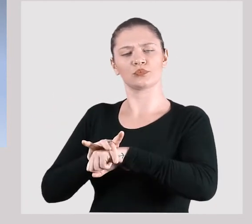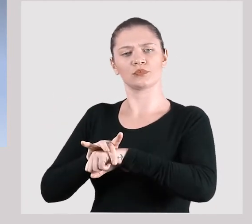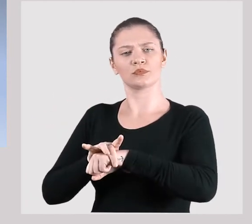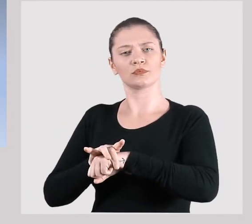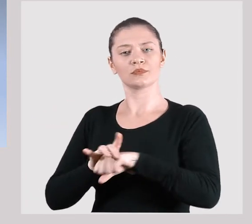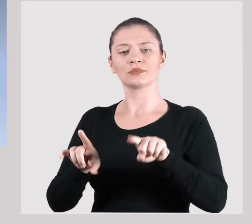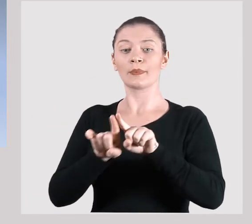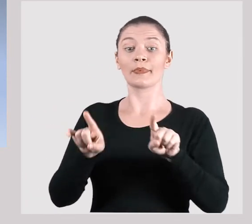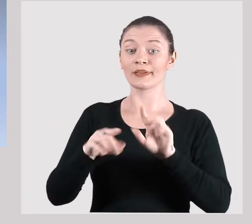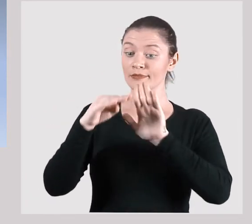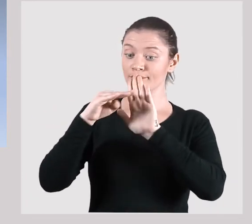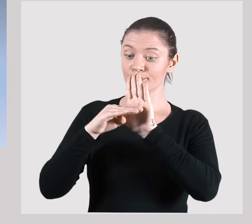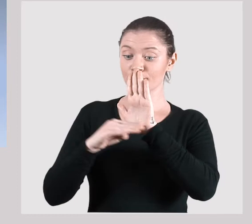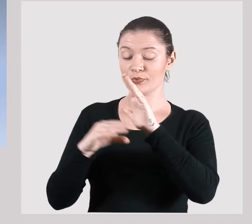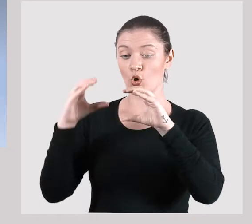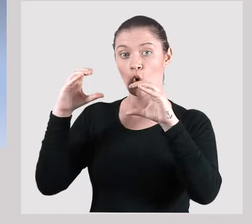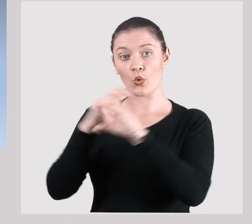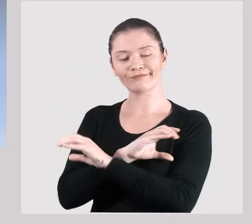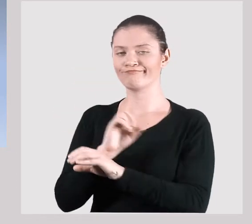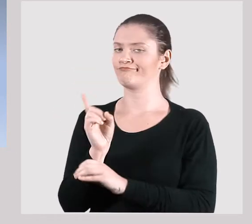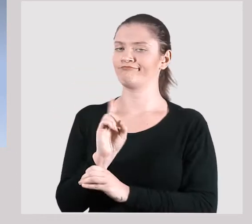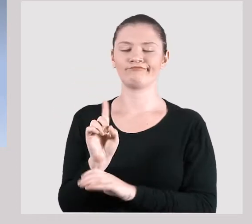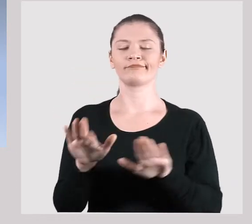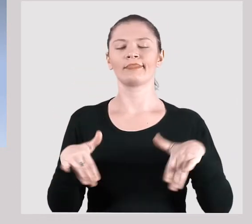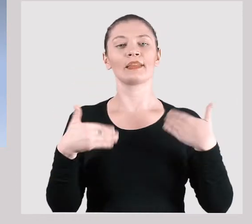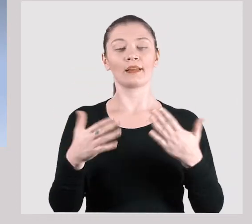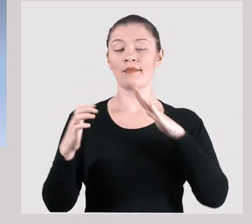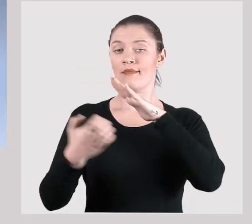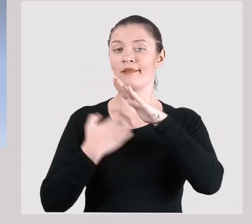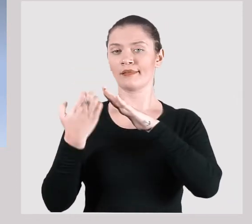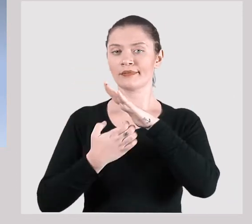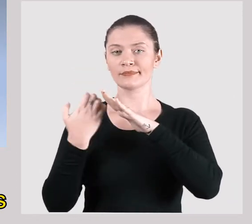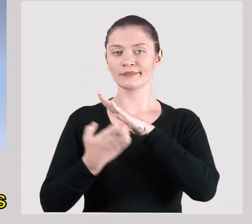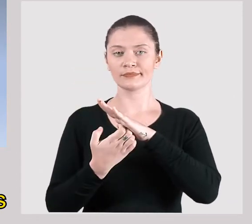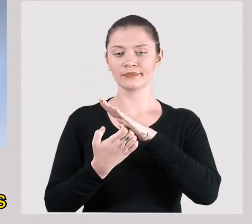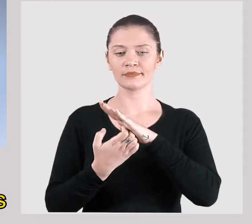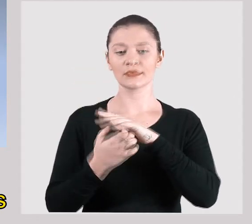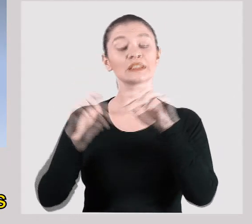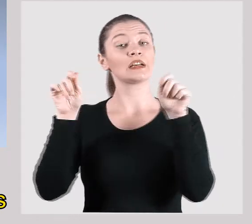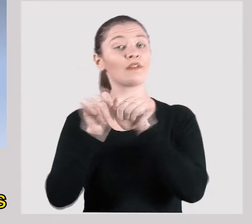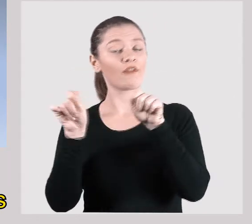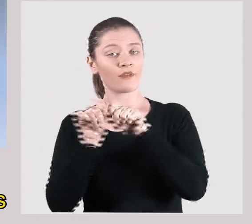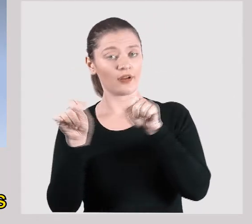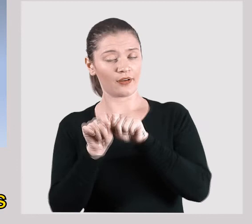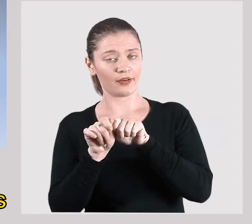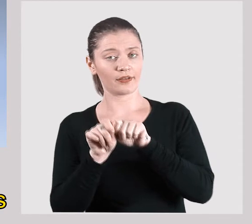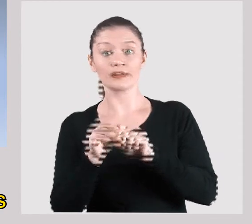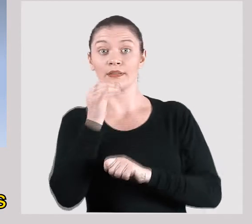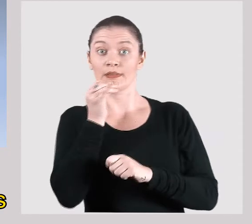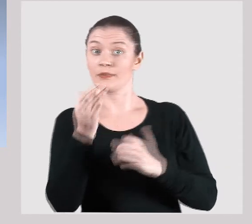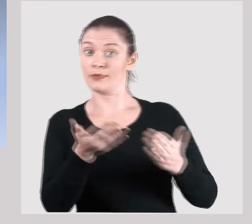esses guidelines, alguns não são confiáveis. Né? Então, a empresa, essa ICRI, ela faz toda uma